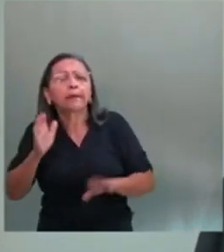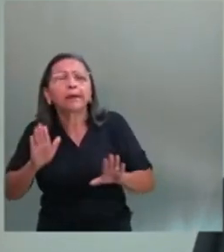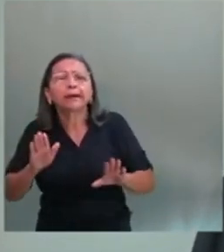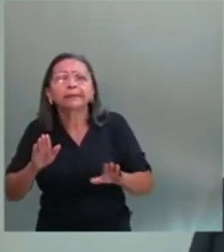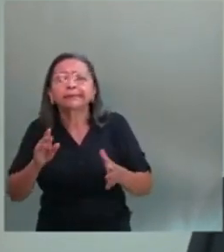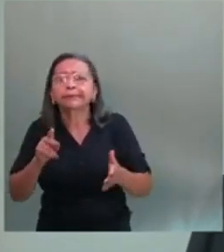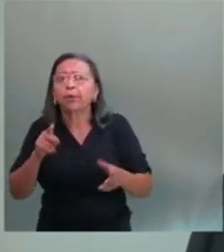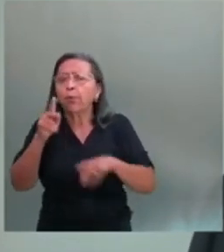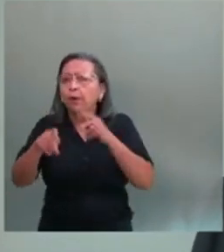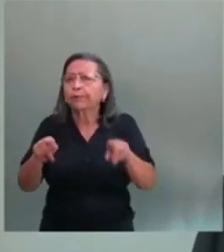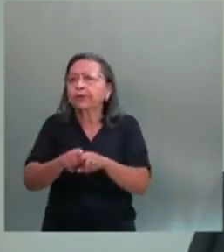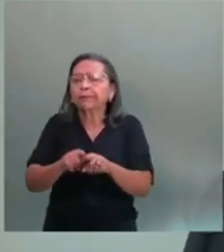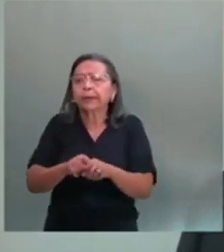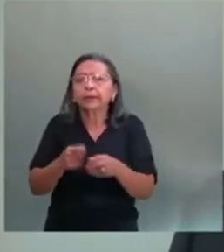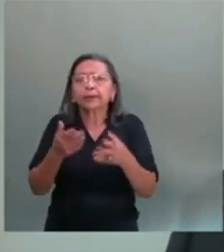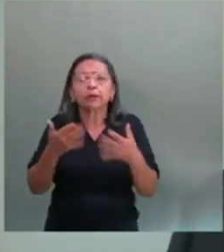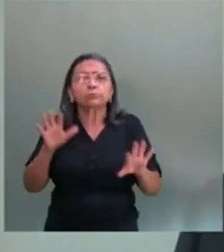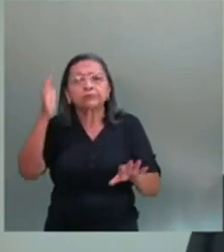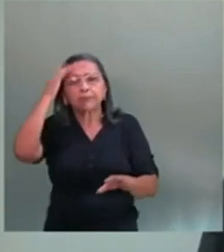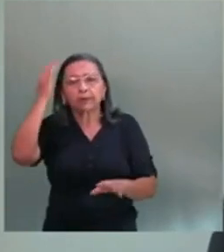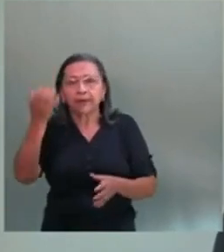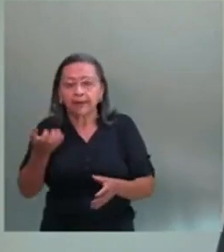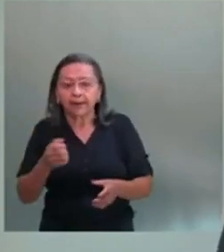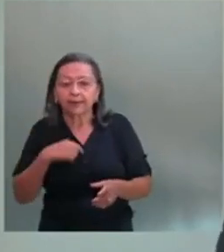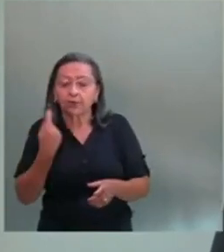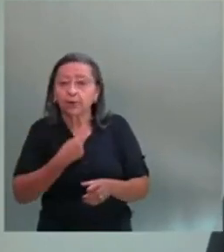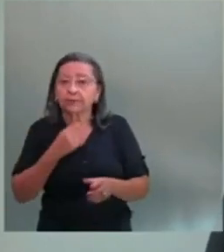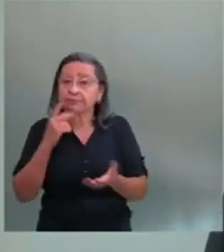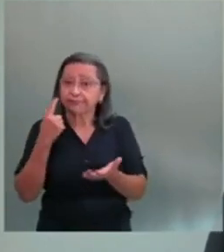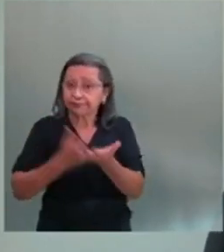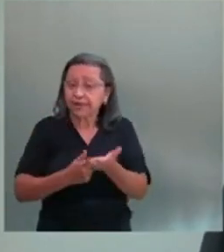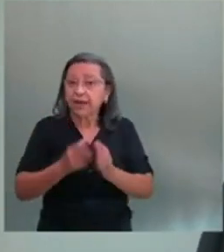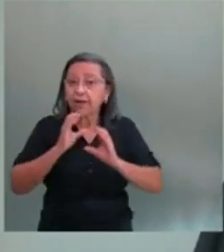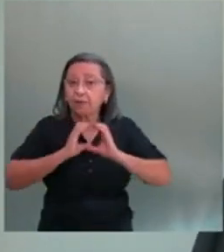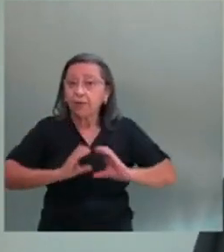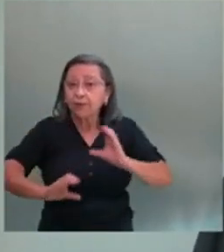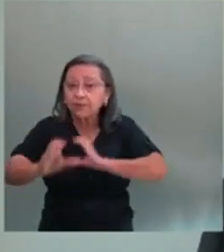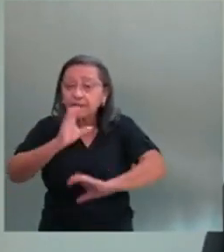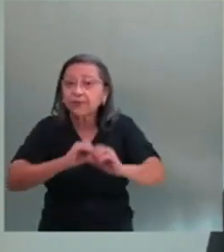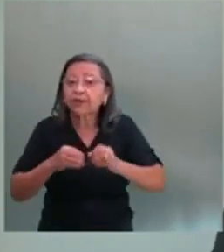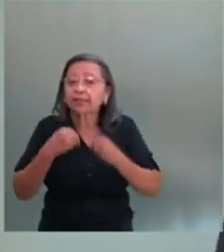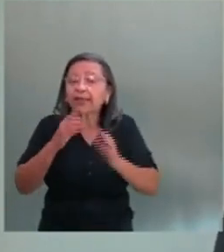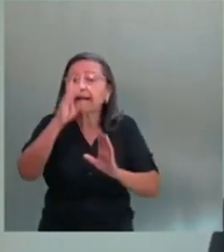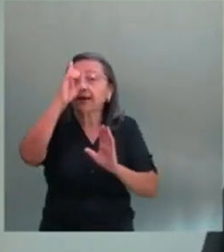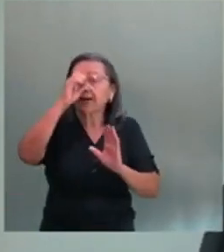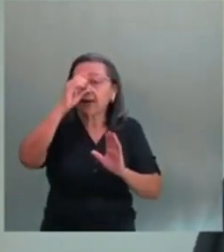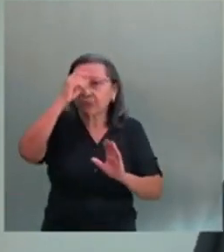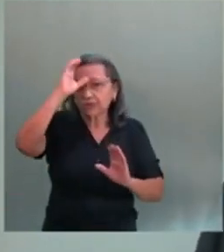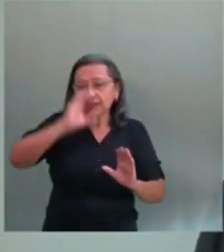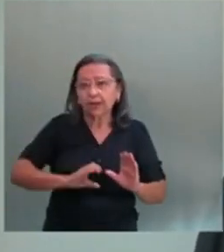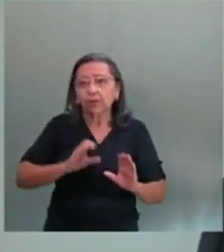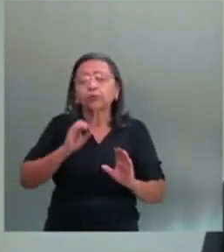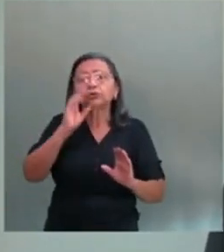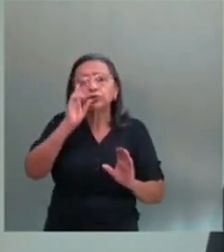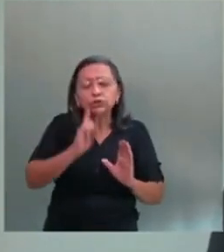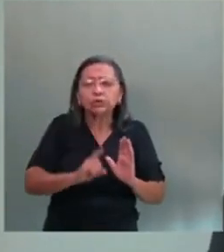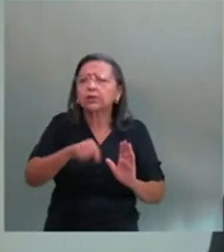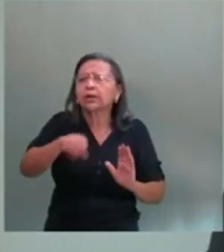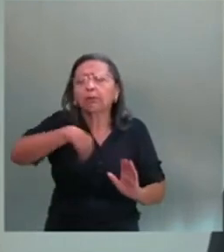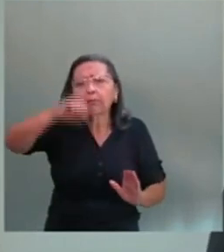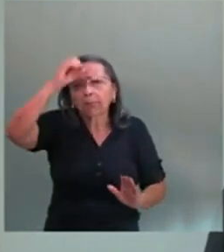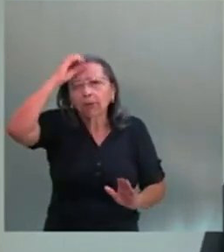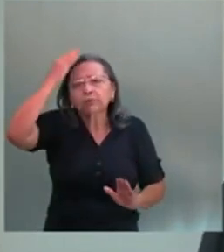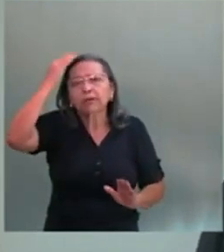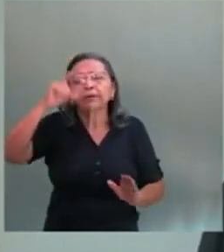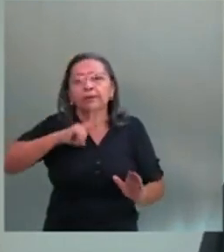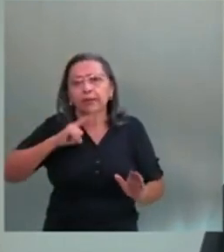É nossa missão, comunicadores da área pública, garantir ao cidadão os direitos que ele nem sabe que possui e garantir também toda a informação